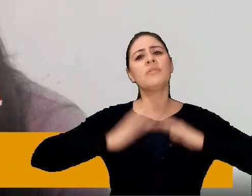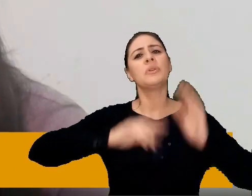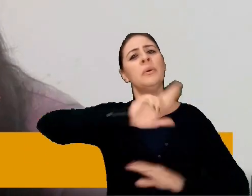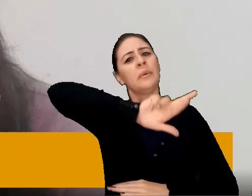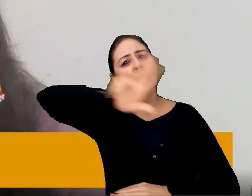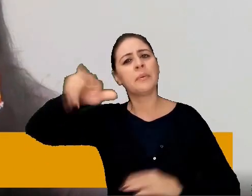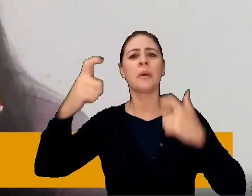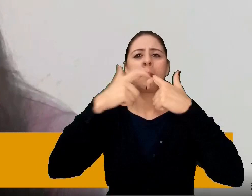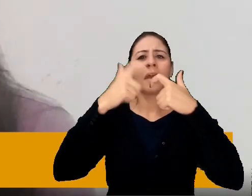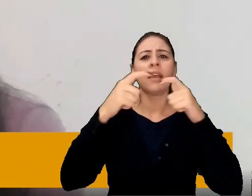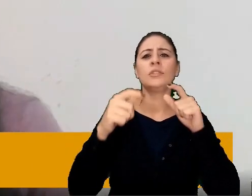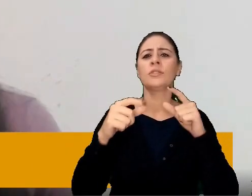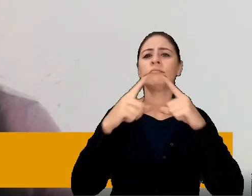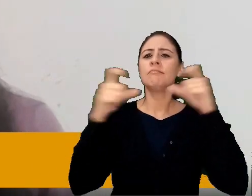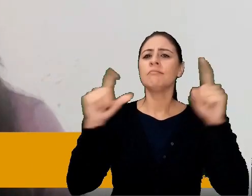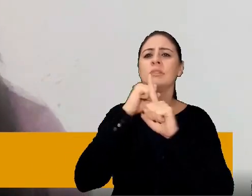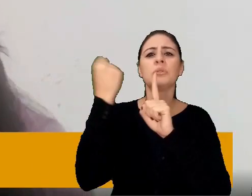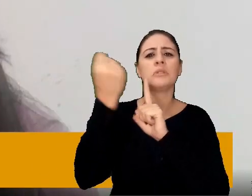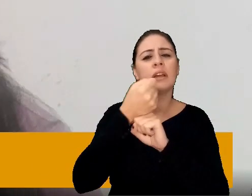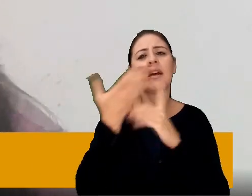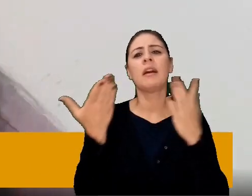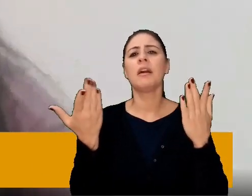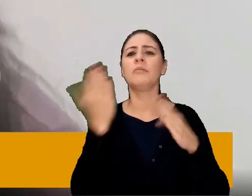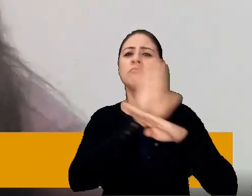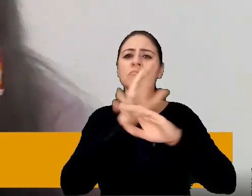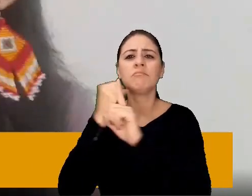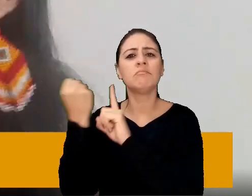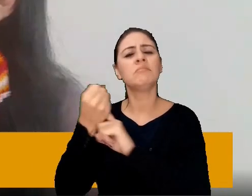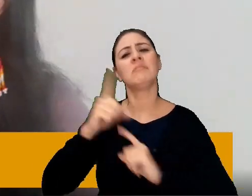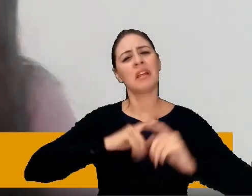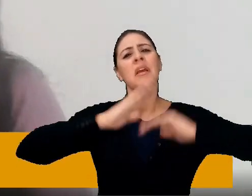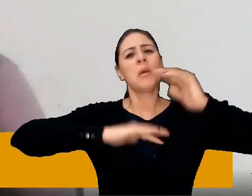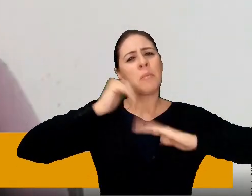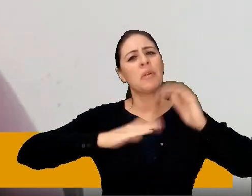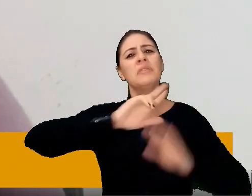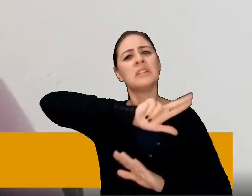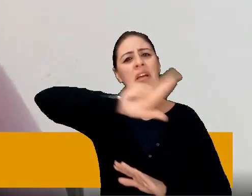advogado, médico, antropólogo, cientista social,